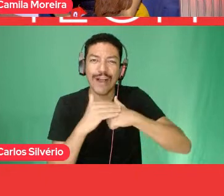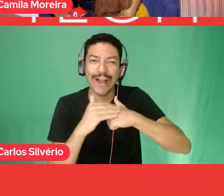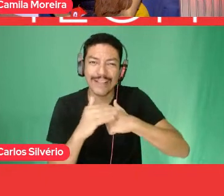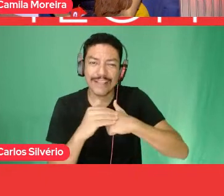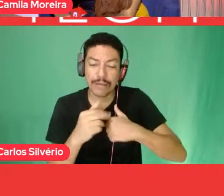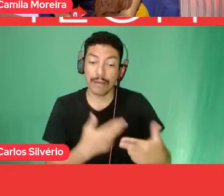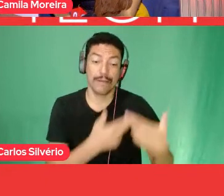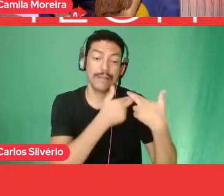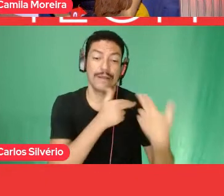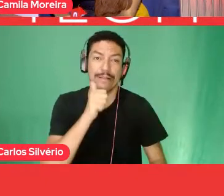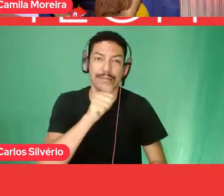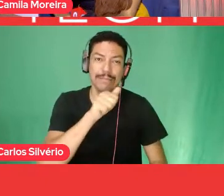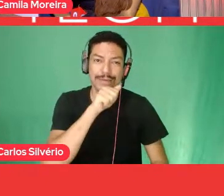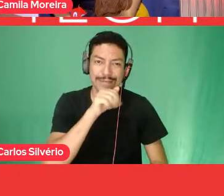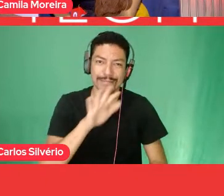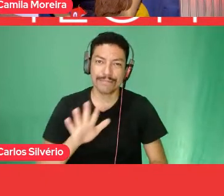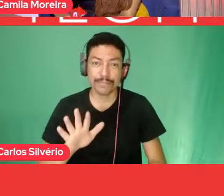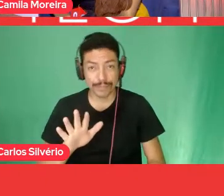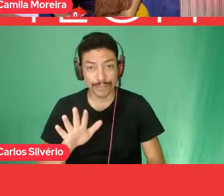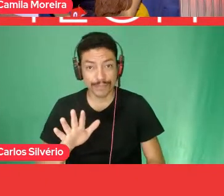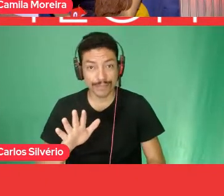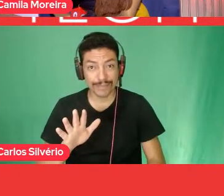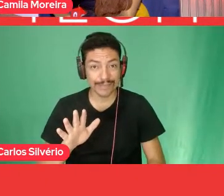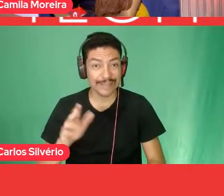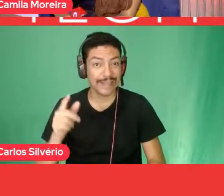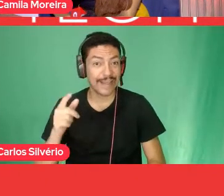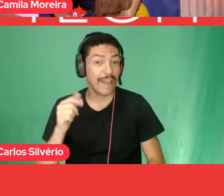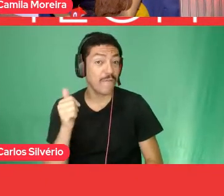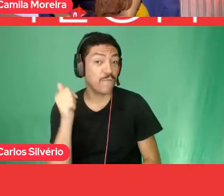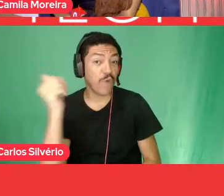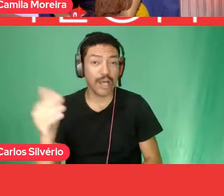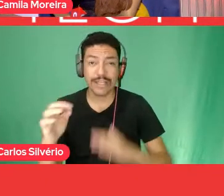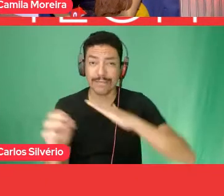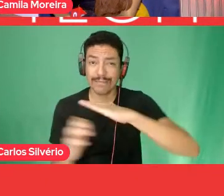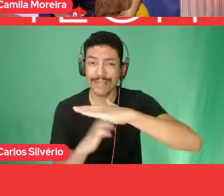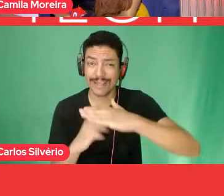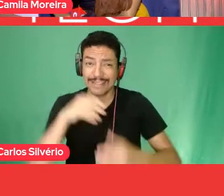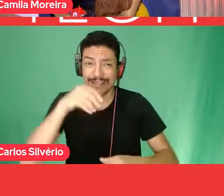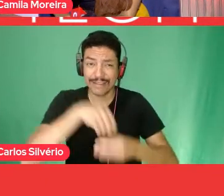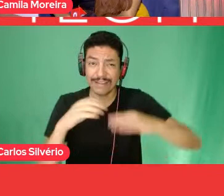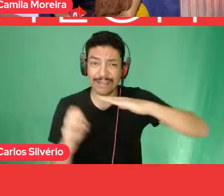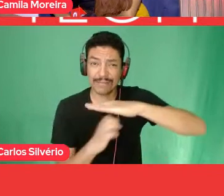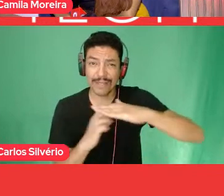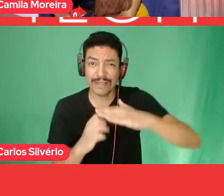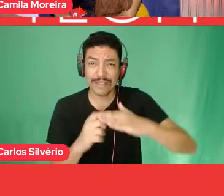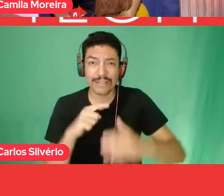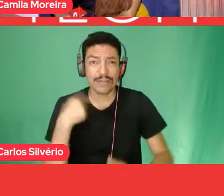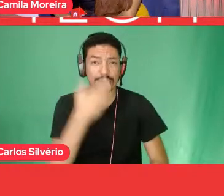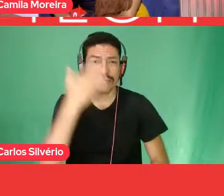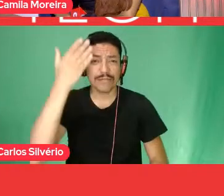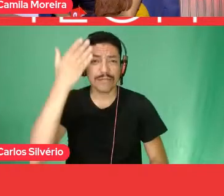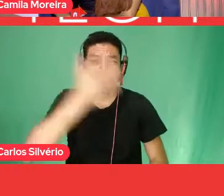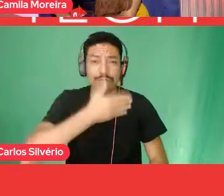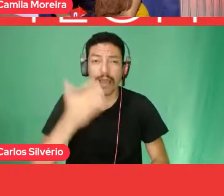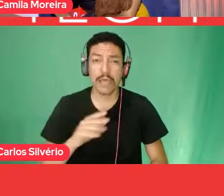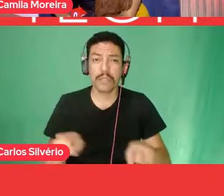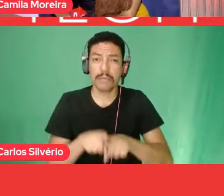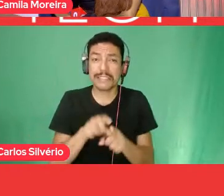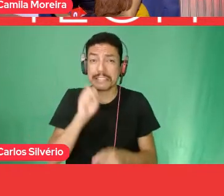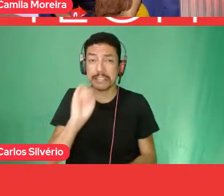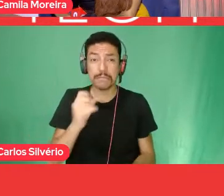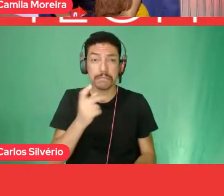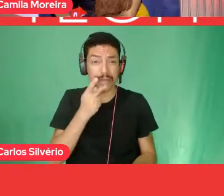mas isso, não é, isso fica da porta da empresa para fora, né, não fica ali dentro. Então, às vezes, são coisas que a gente não vê e não fala,